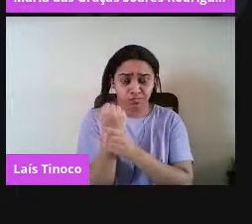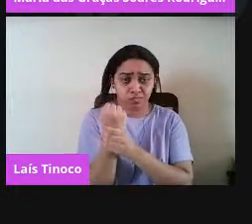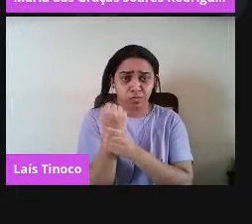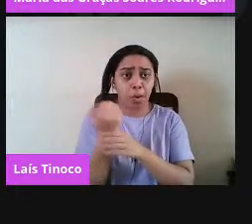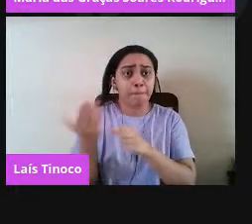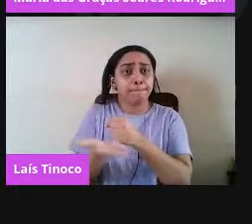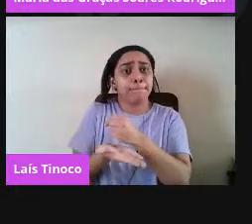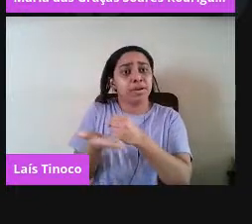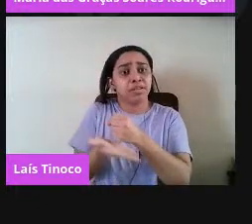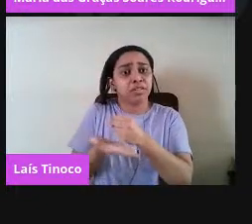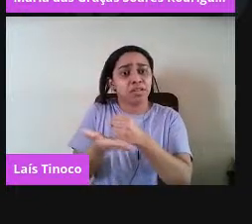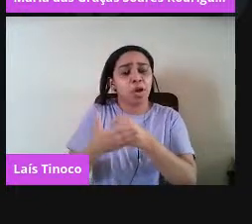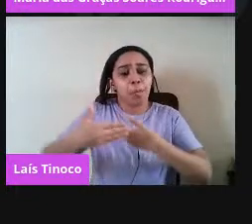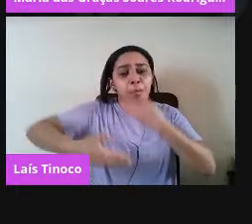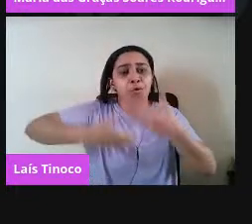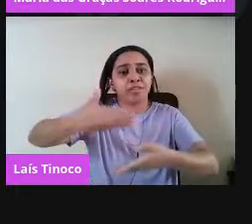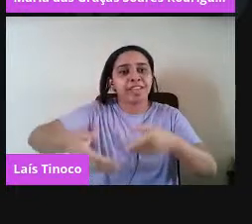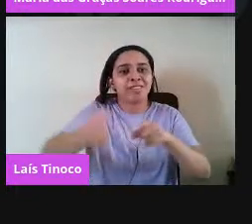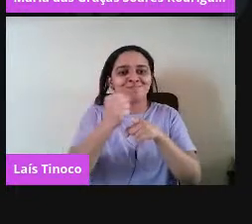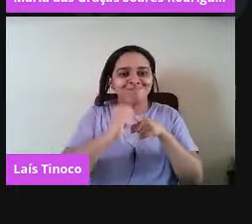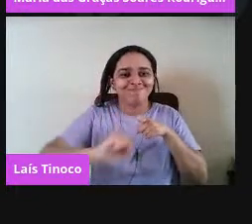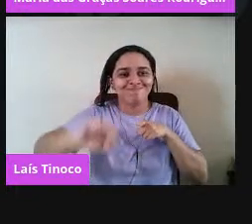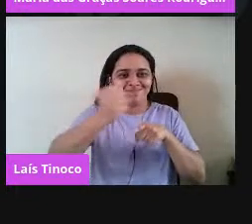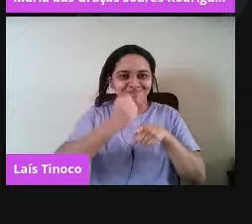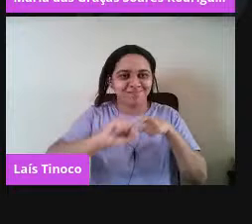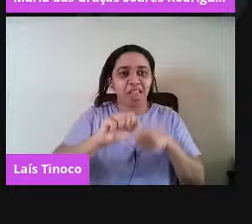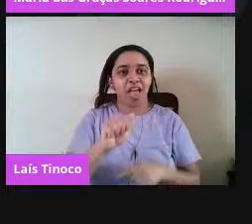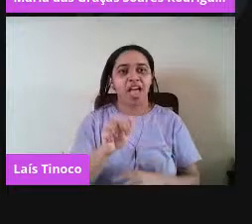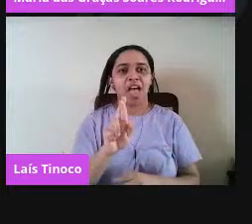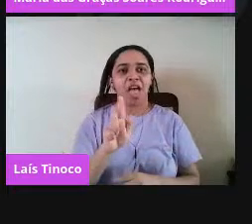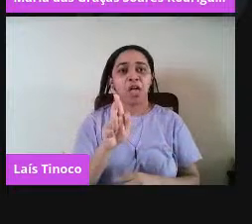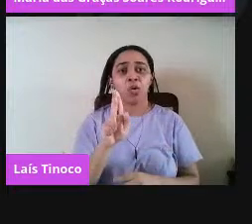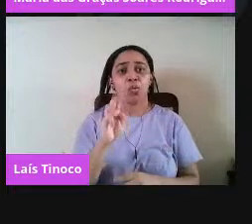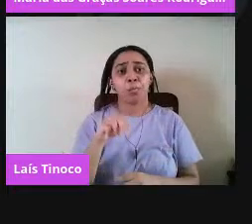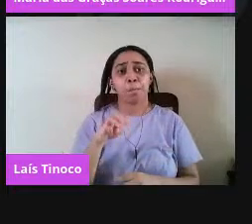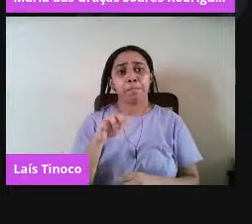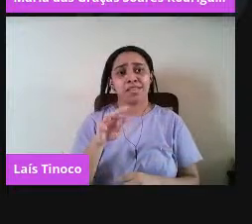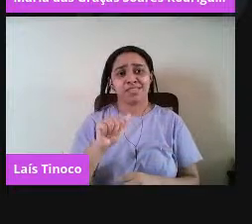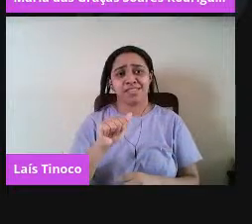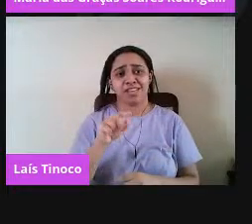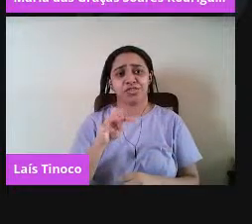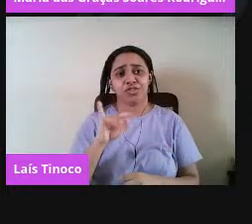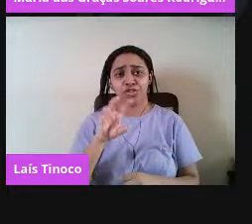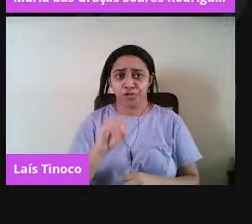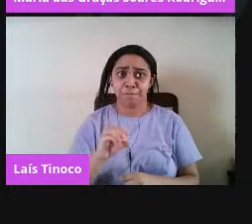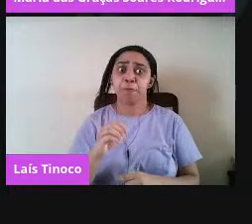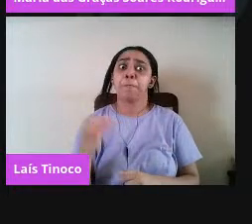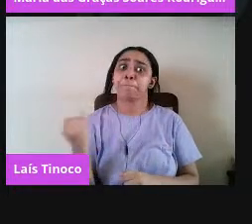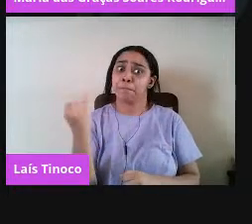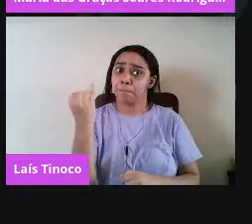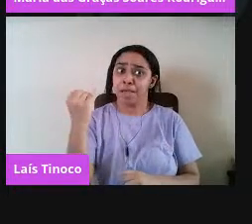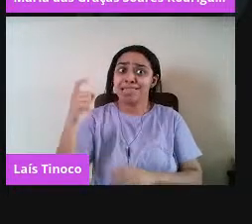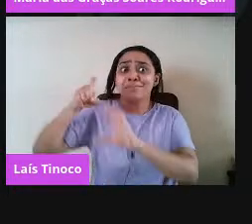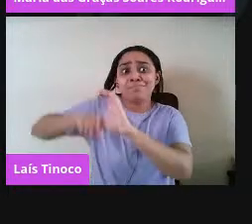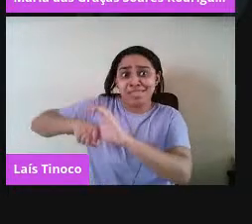processo argumentativo. Ou seja, não falou sem ter dados embasando, né?